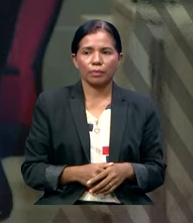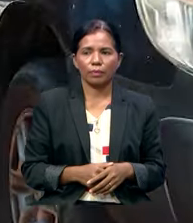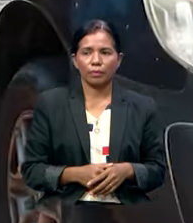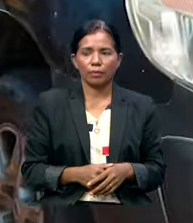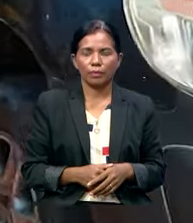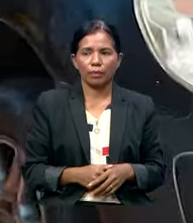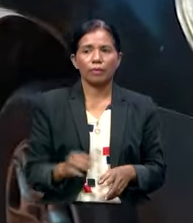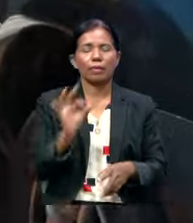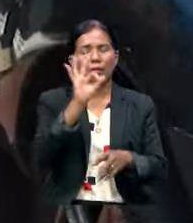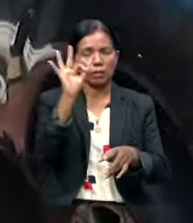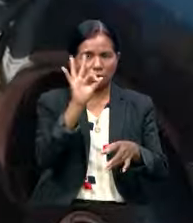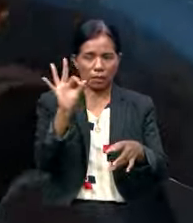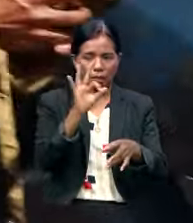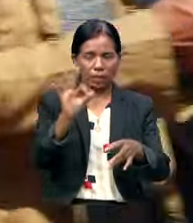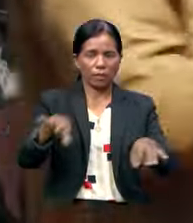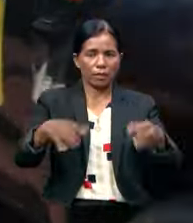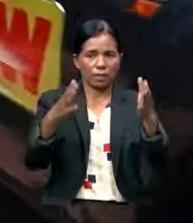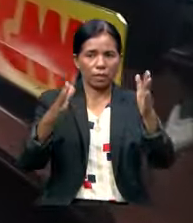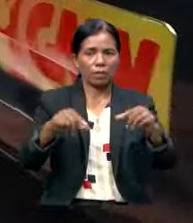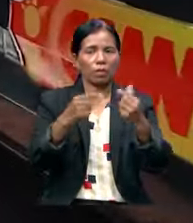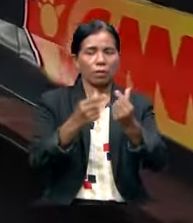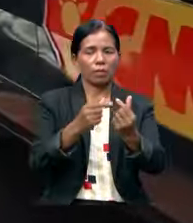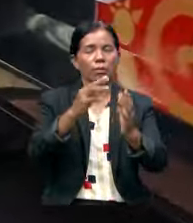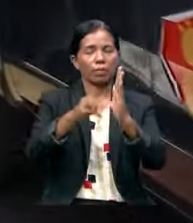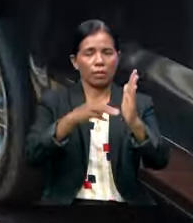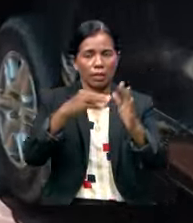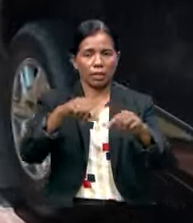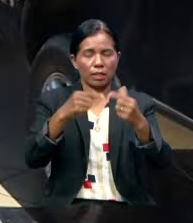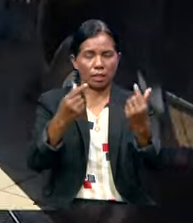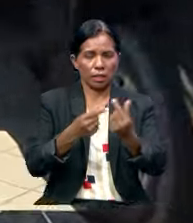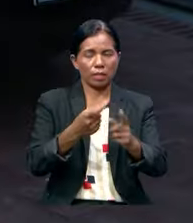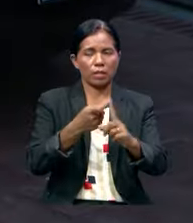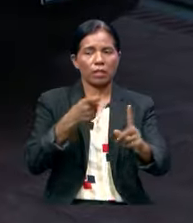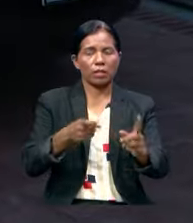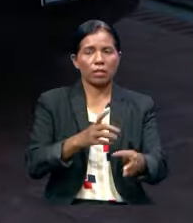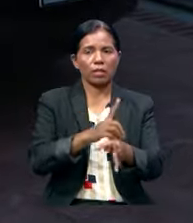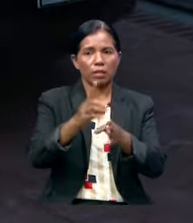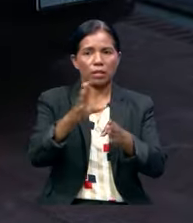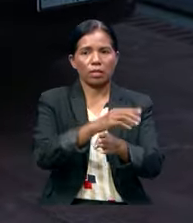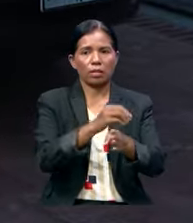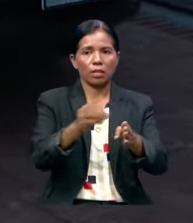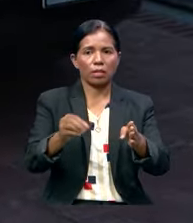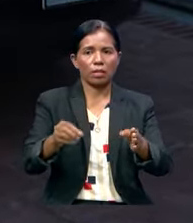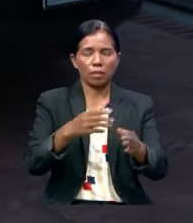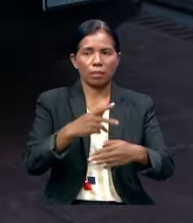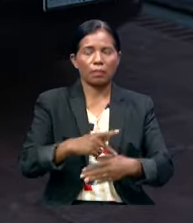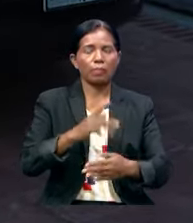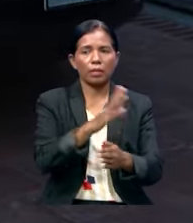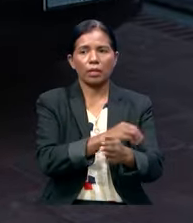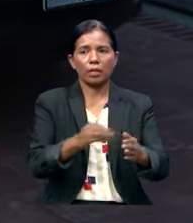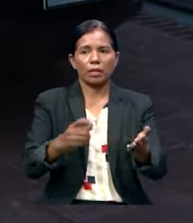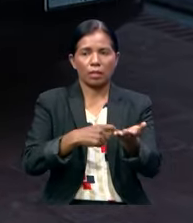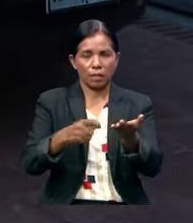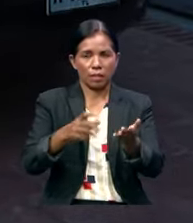E a sexta foi na Laisne, funcionário do Grupo Média Nacional, o direção de informação, produção no programação,